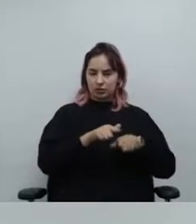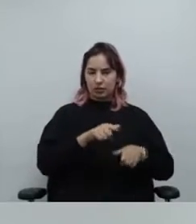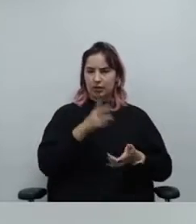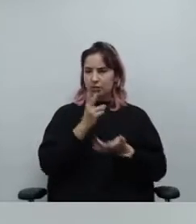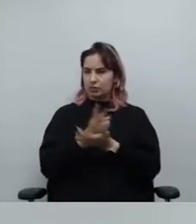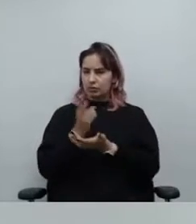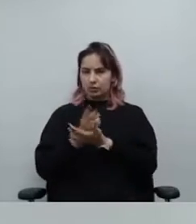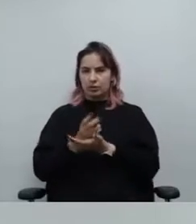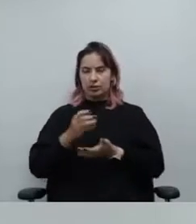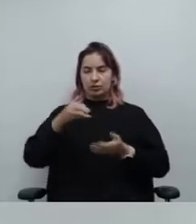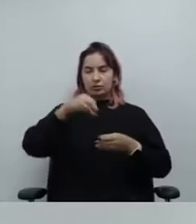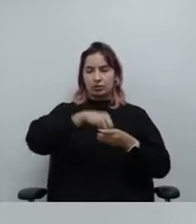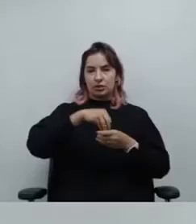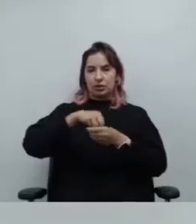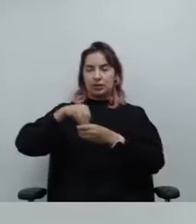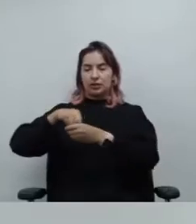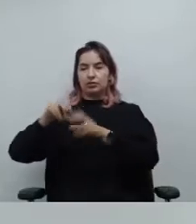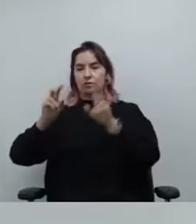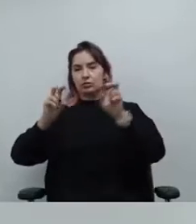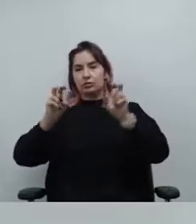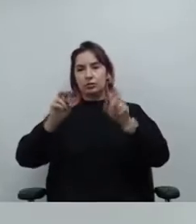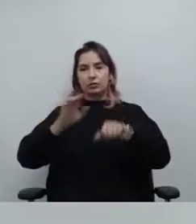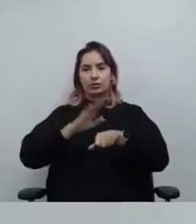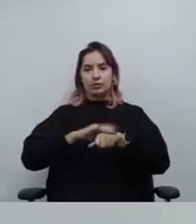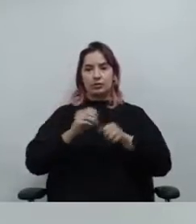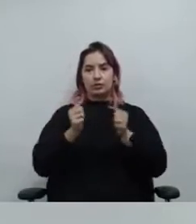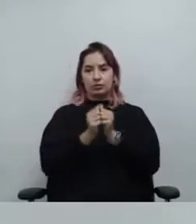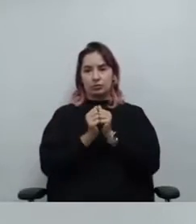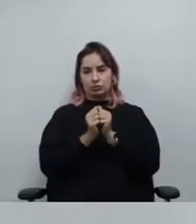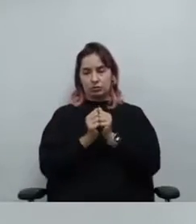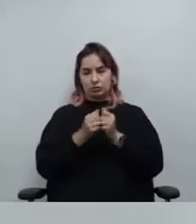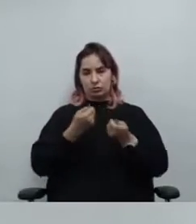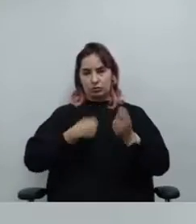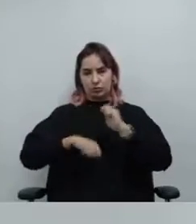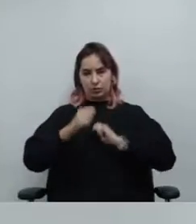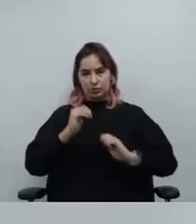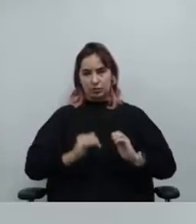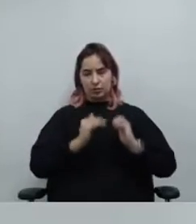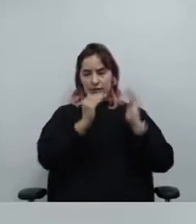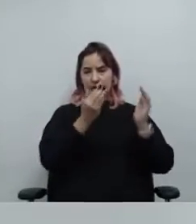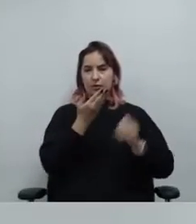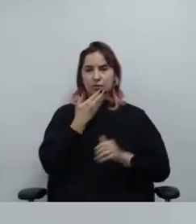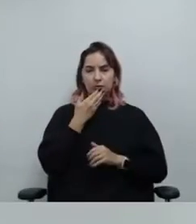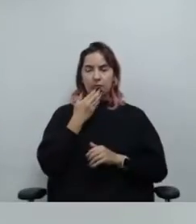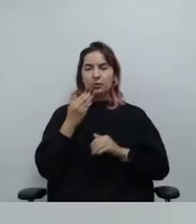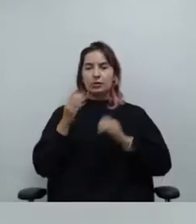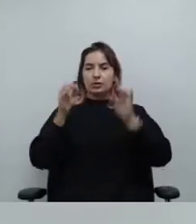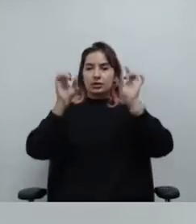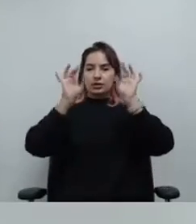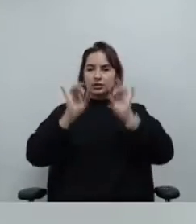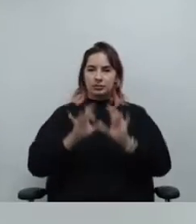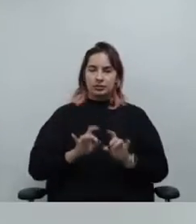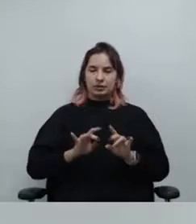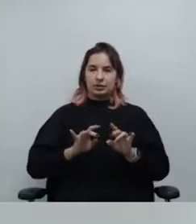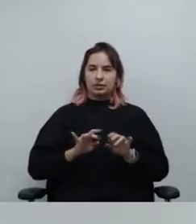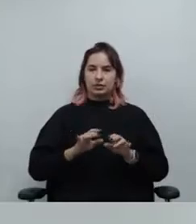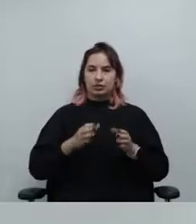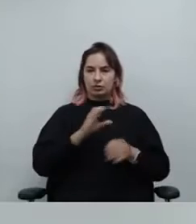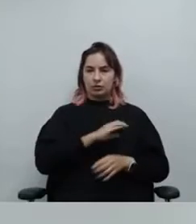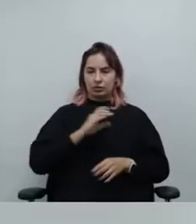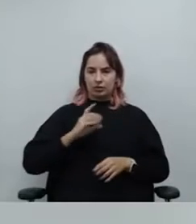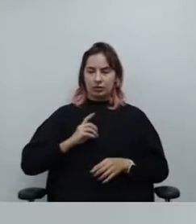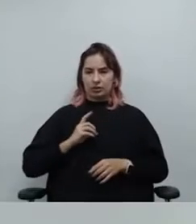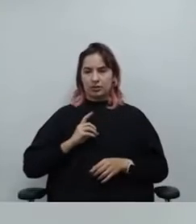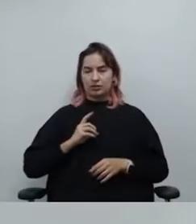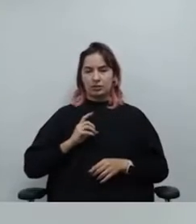contínuo dentro de cada temática que foi feita, né, em conjunto com a administração superior, essa proposta de especialização das coordenações temáticas, para que a